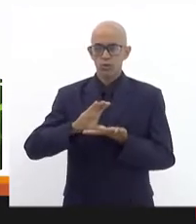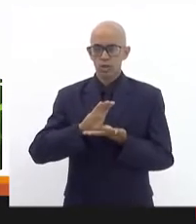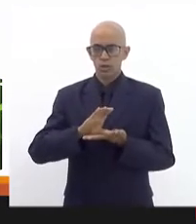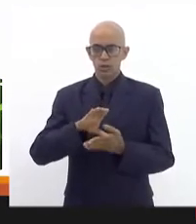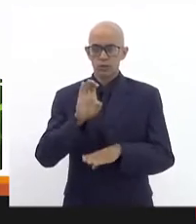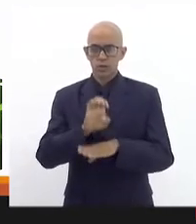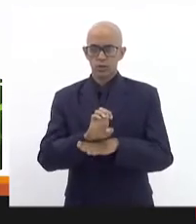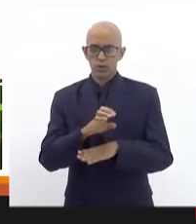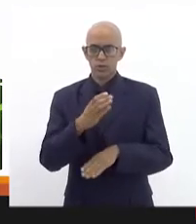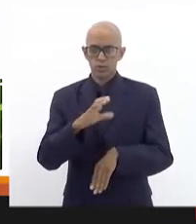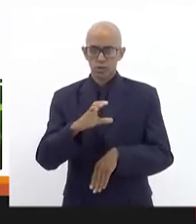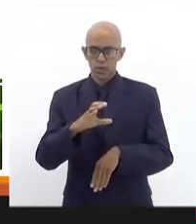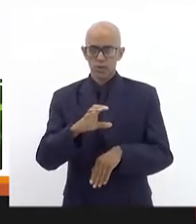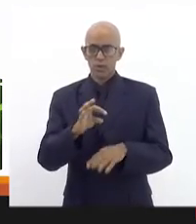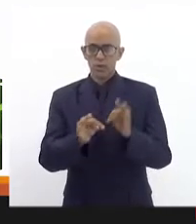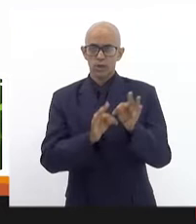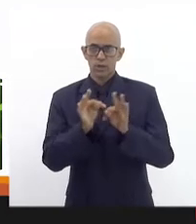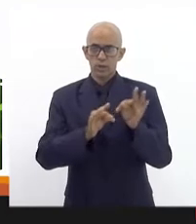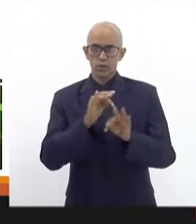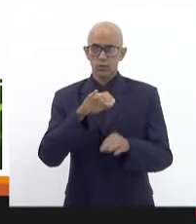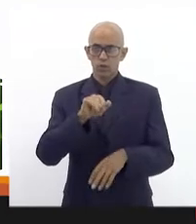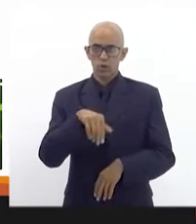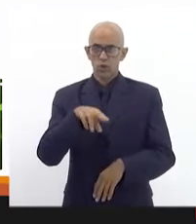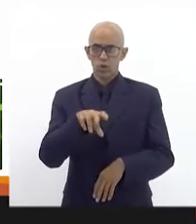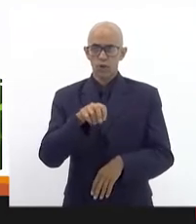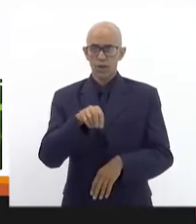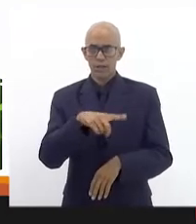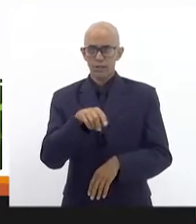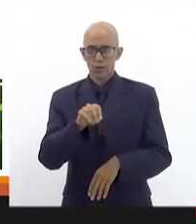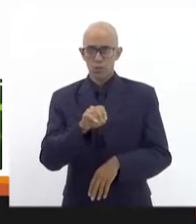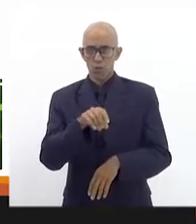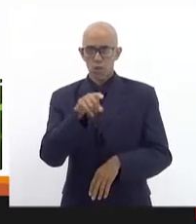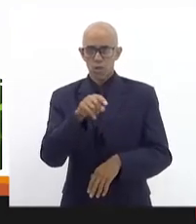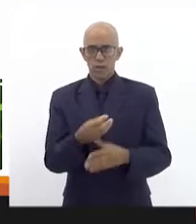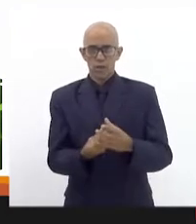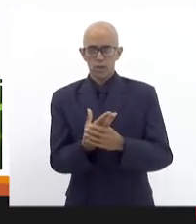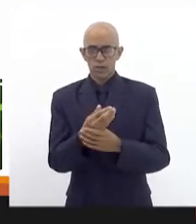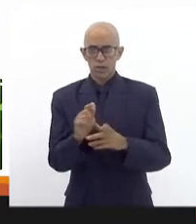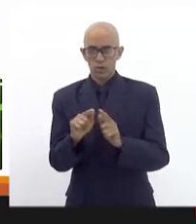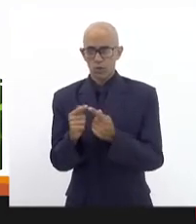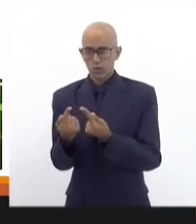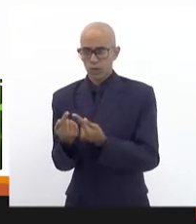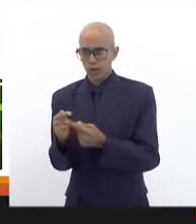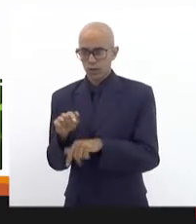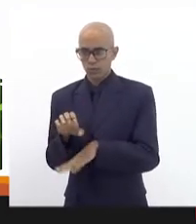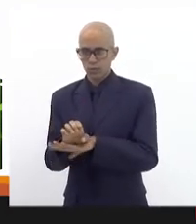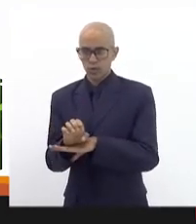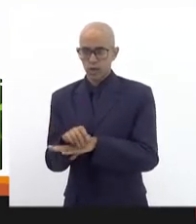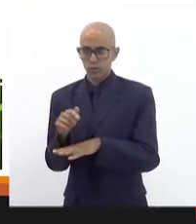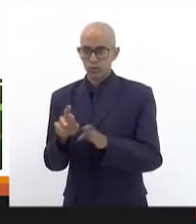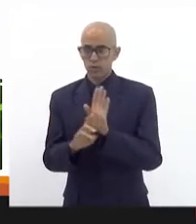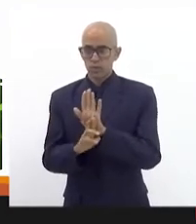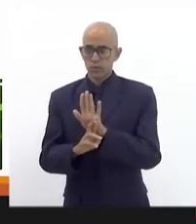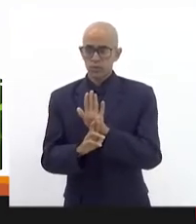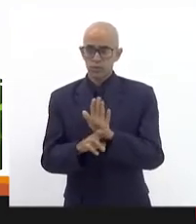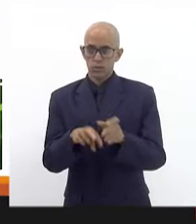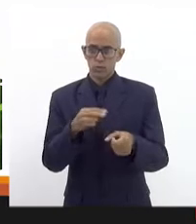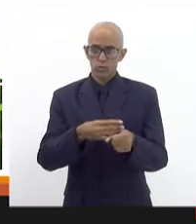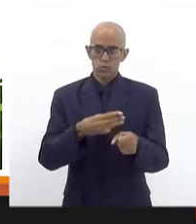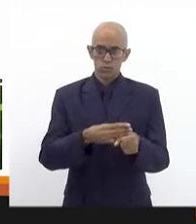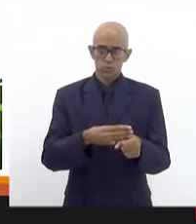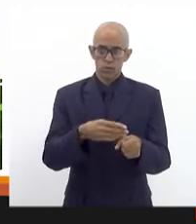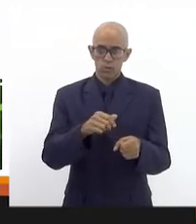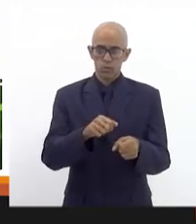substitutivo 278, então ele cria esse conselho envolvendo o governo estadual, representação dos municípios, o